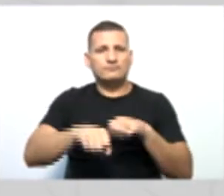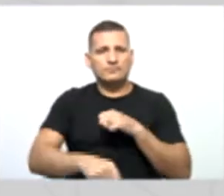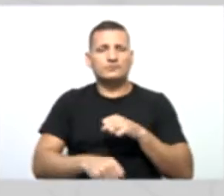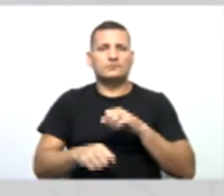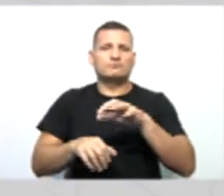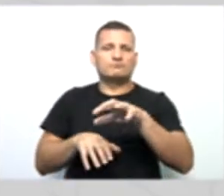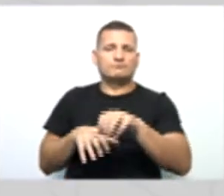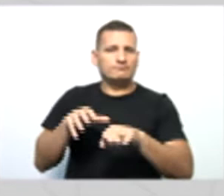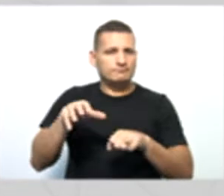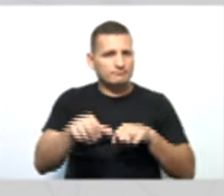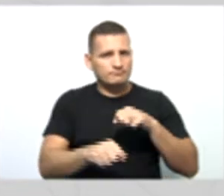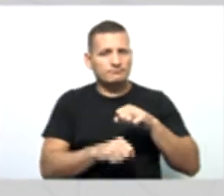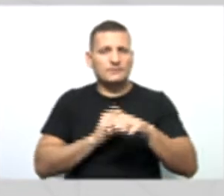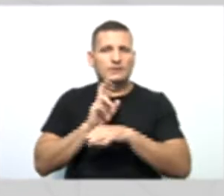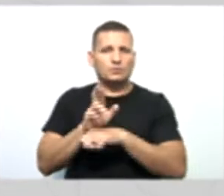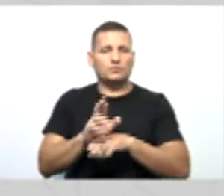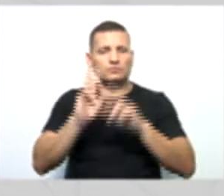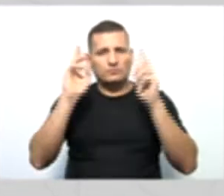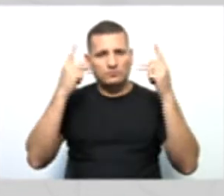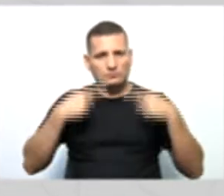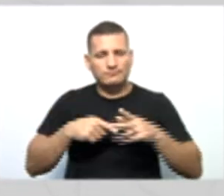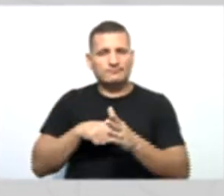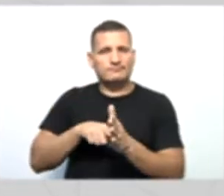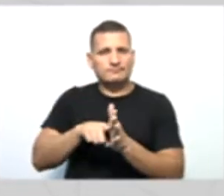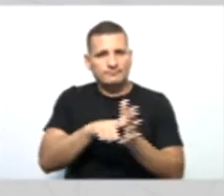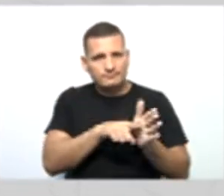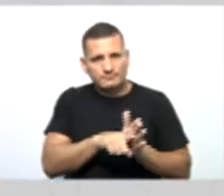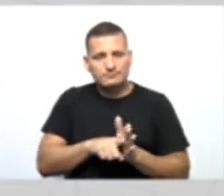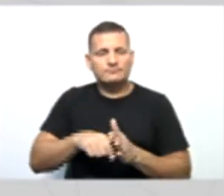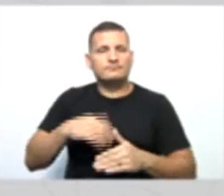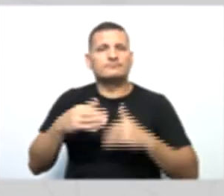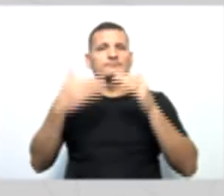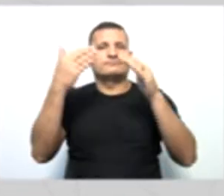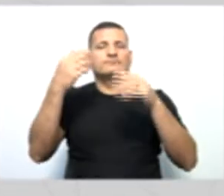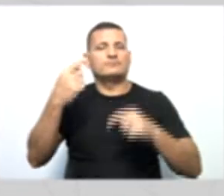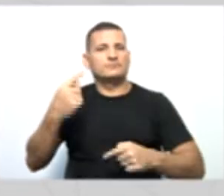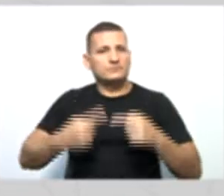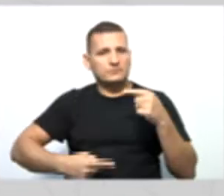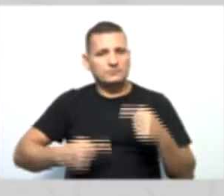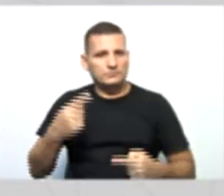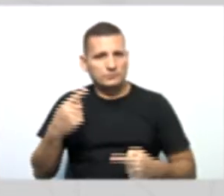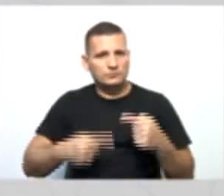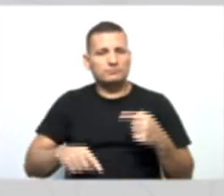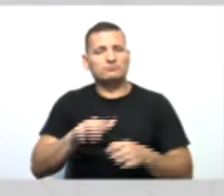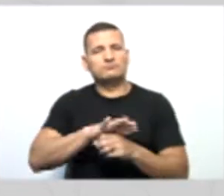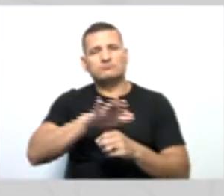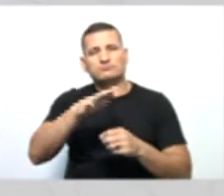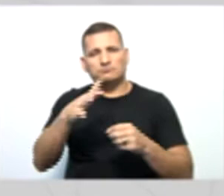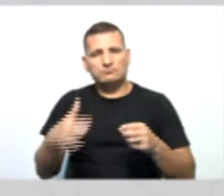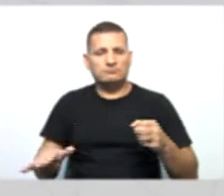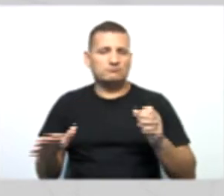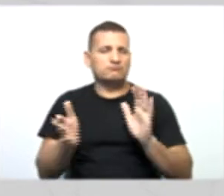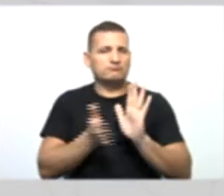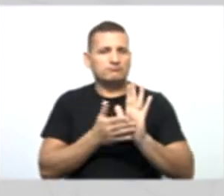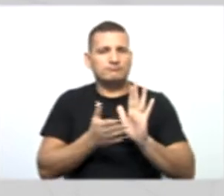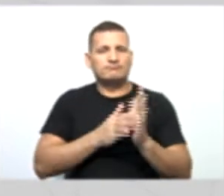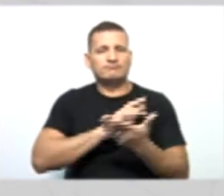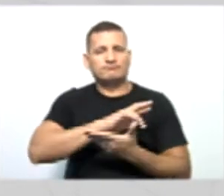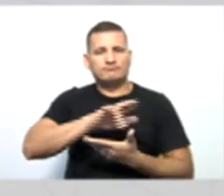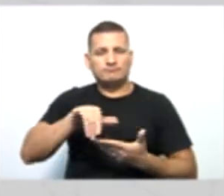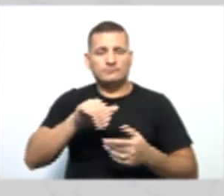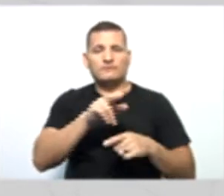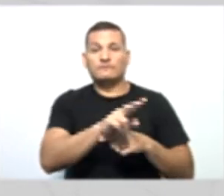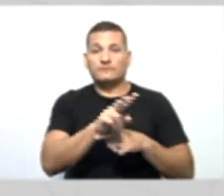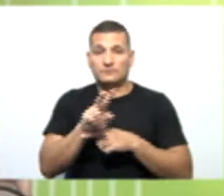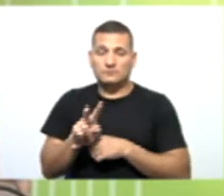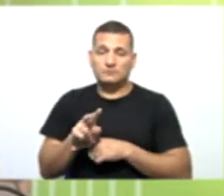recursos humanos, pesquisa, desenvolvimento, política, promoção e financiamento. Não sei se